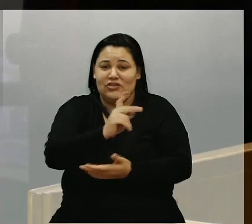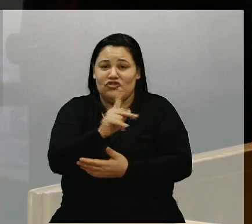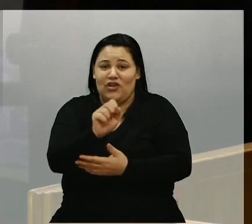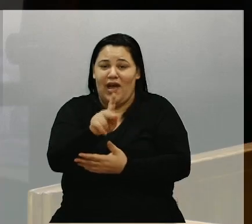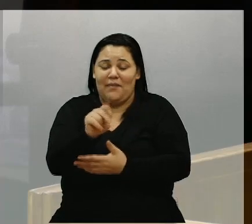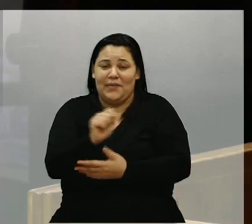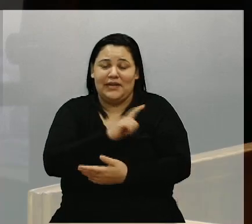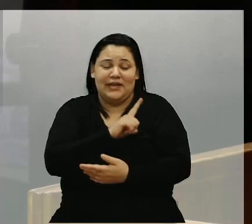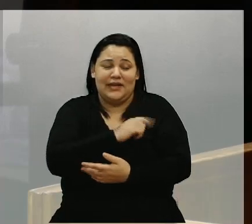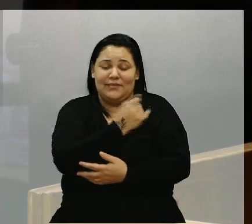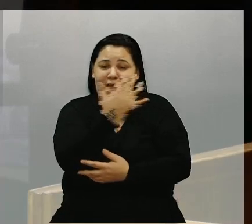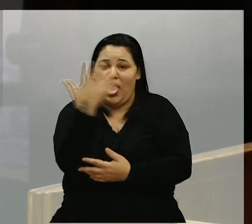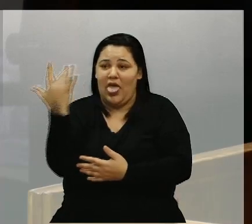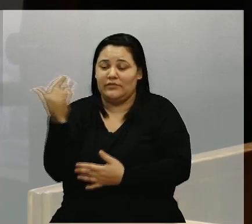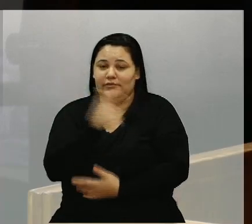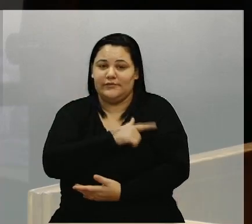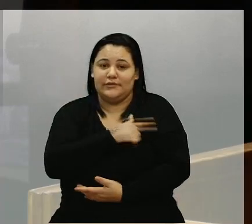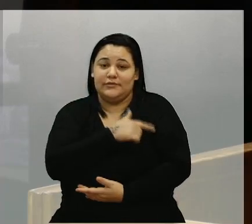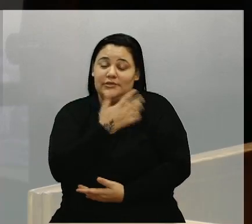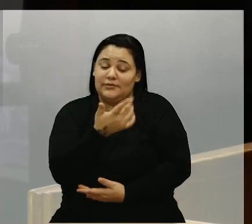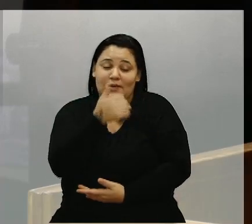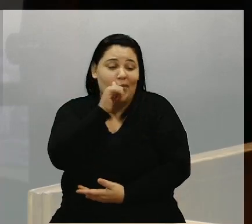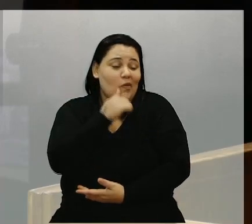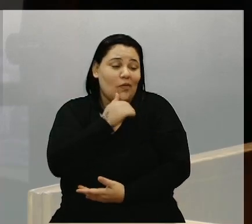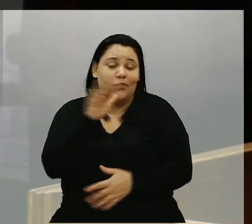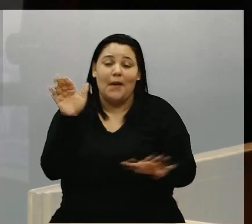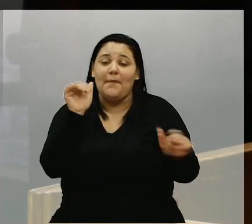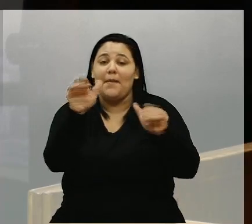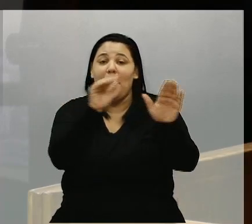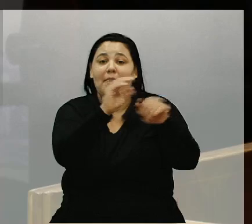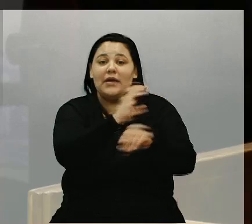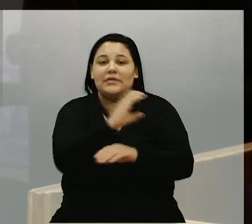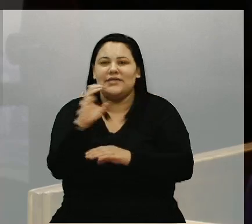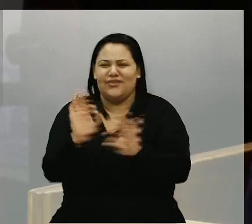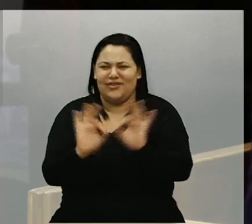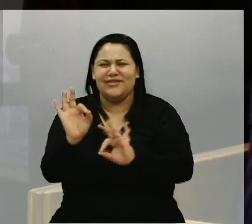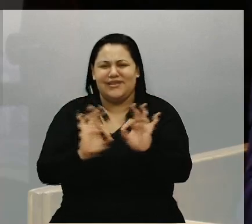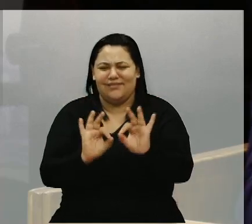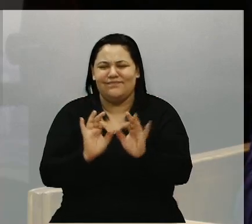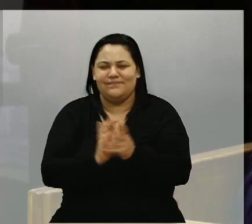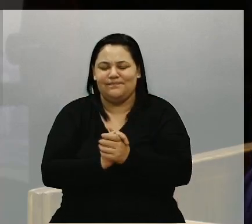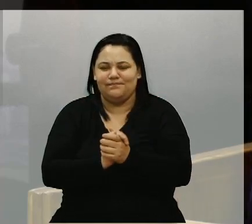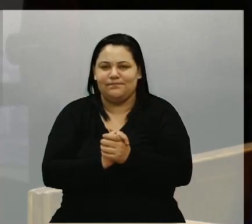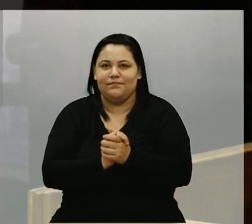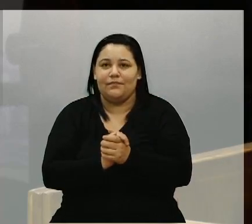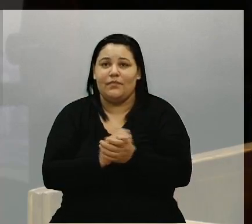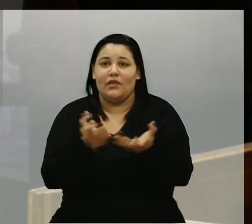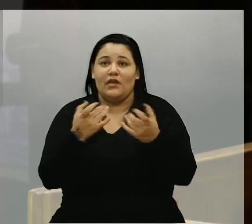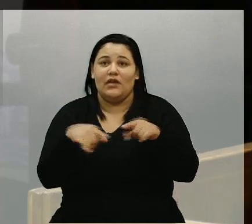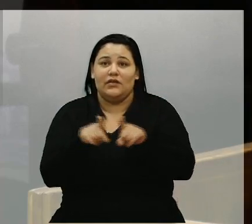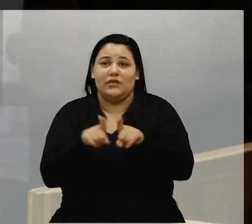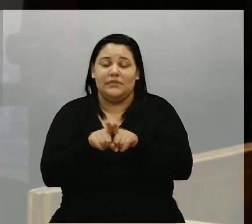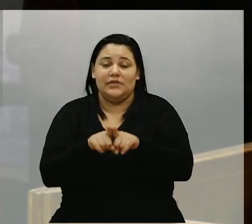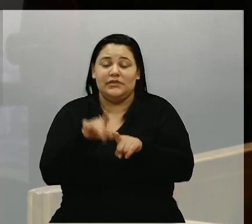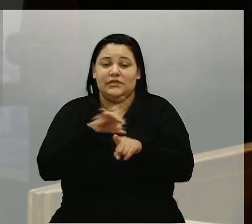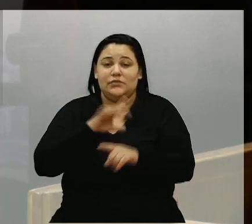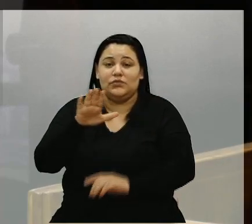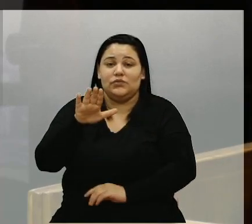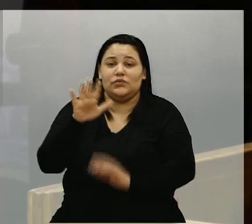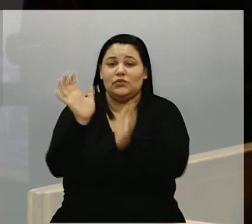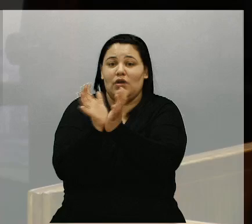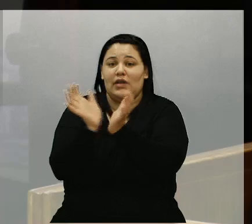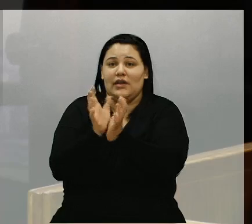feio. Então, se a vice puder chamar os CCs e organizar. Aliás, quero fazer uma menção. Temos o colega vereador